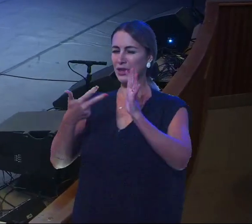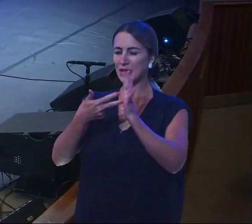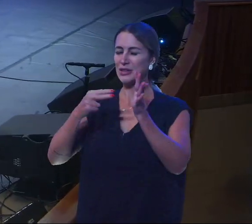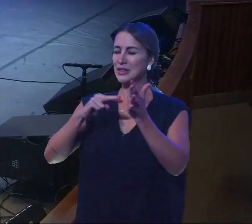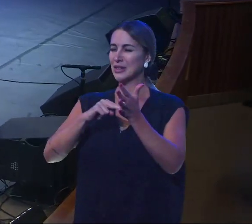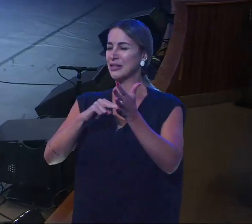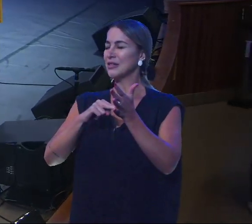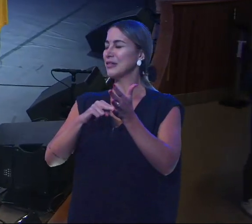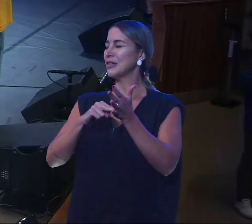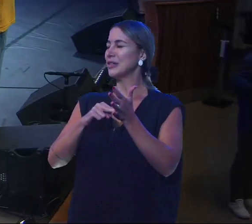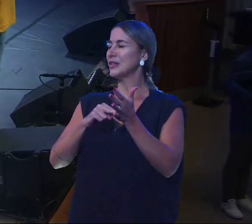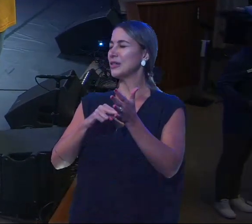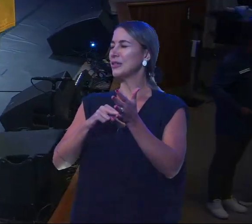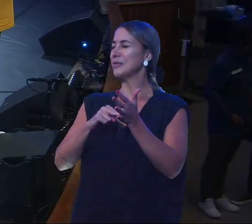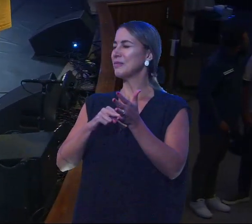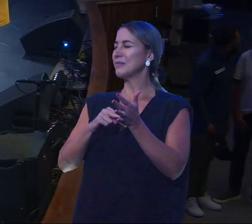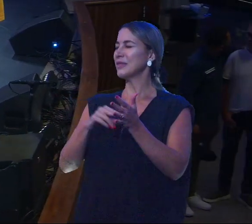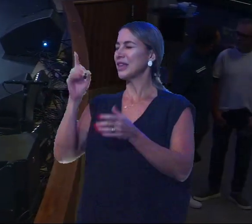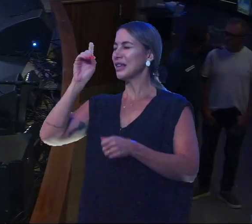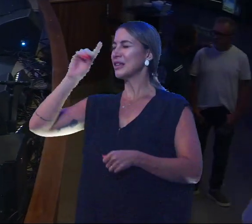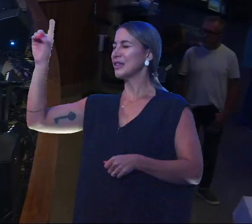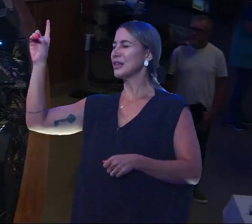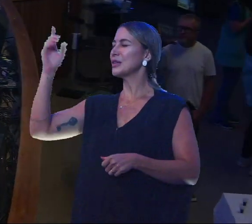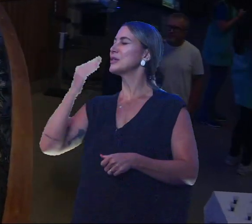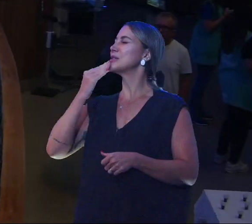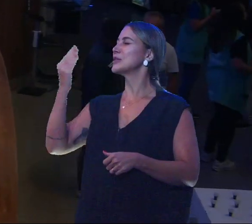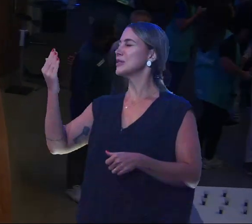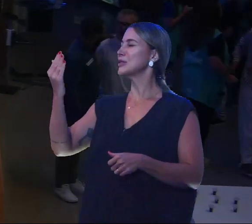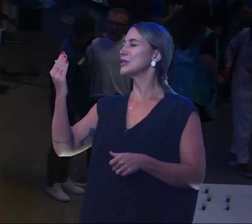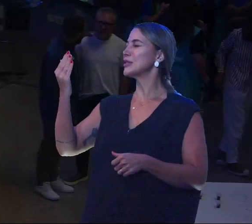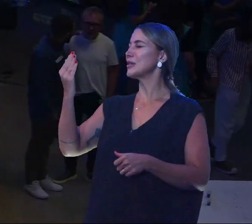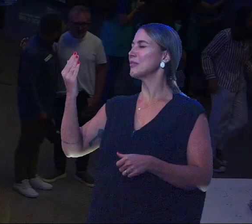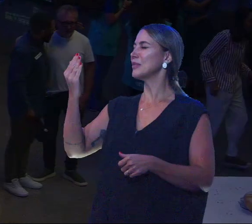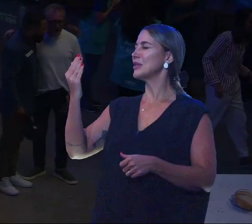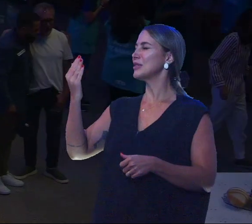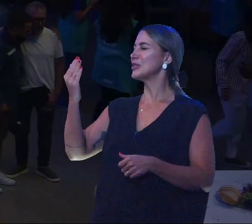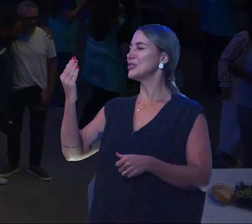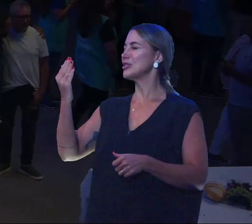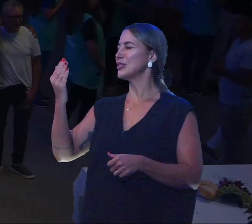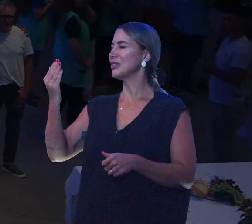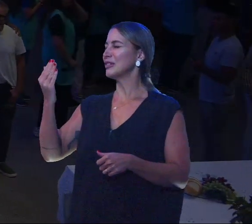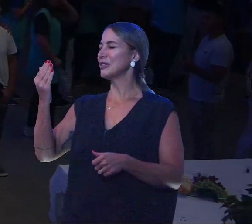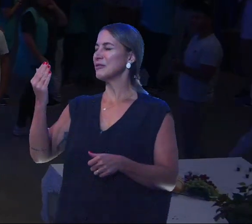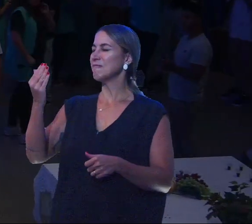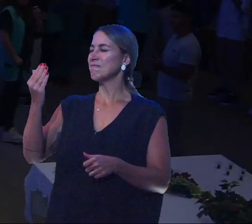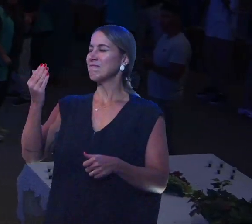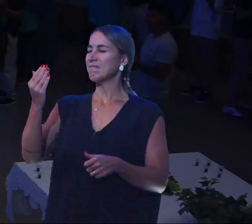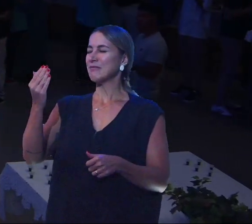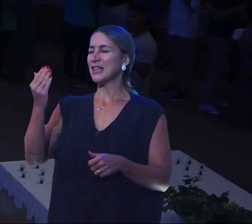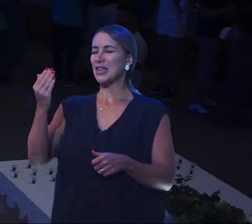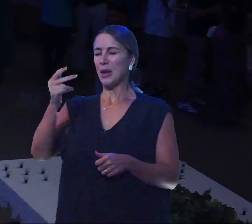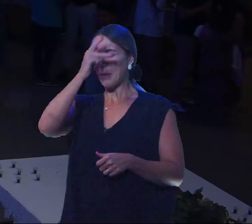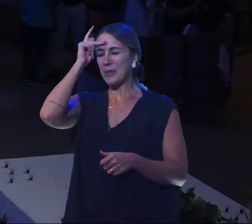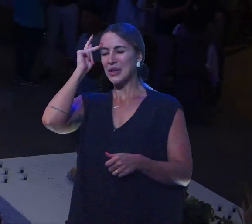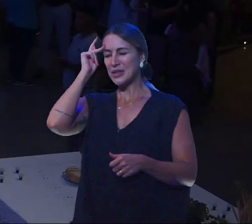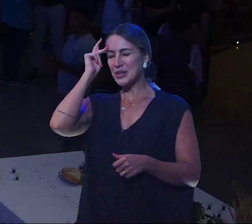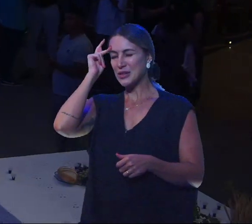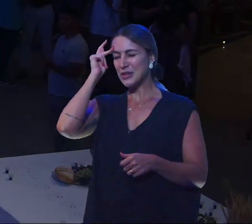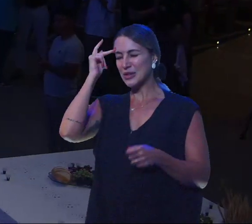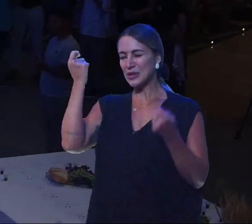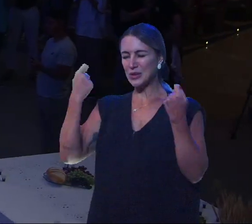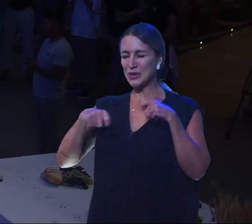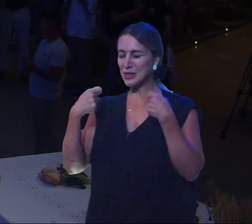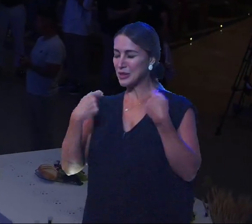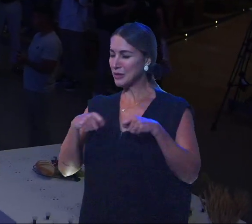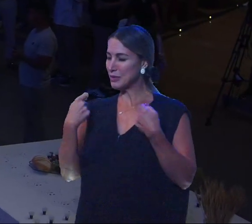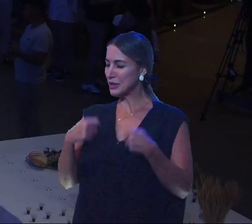entrega hoje aqui. Tem pessoas que estão precisando entregar sonhos para o Senhor, porque alguns sonhos se tornam mais importantes que o Senhor